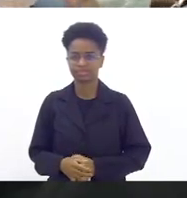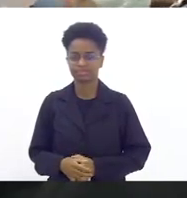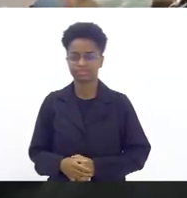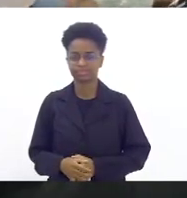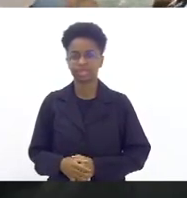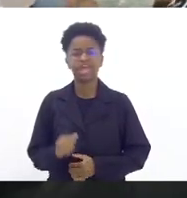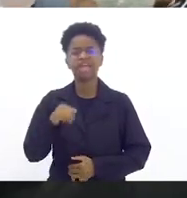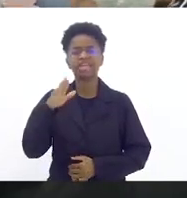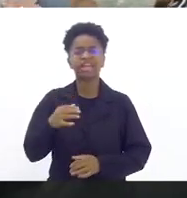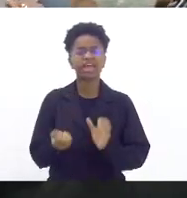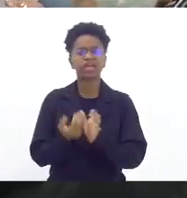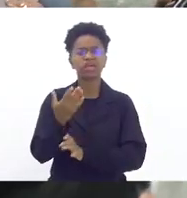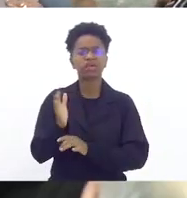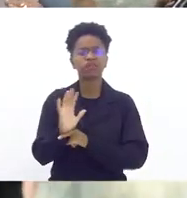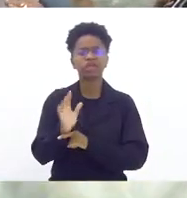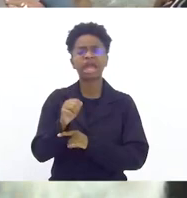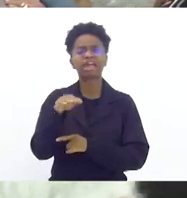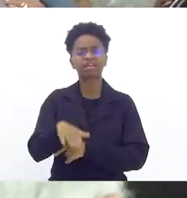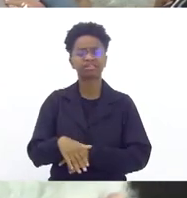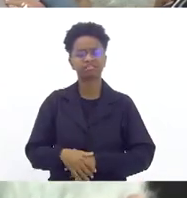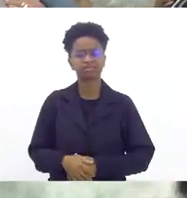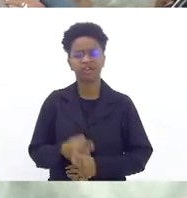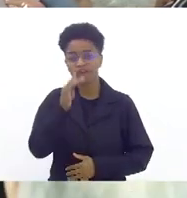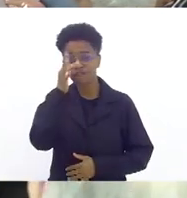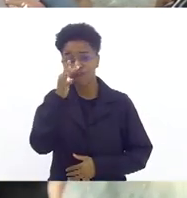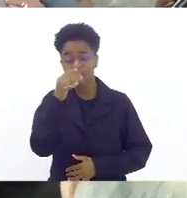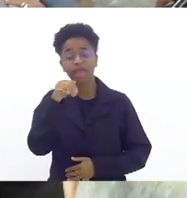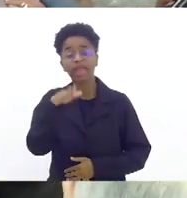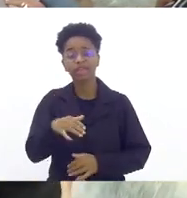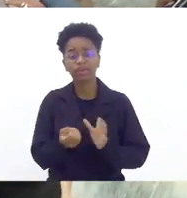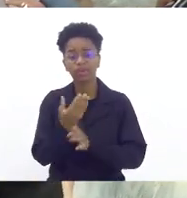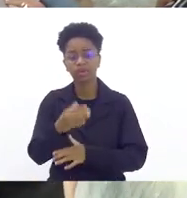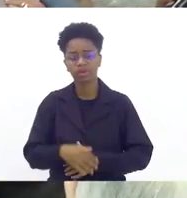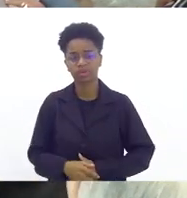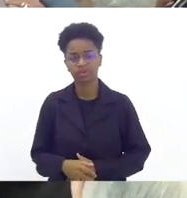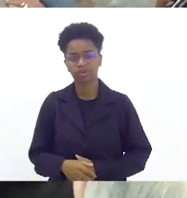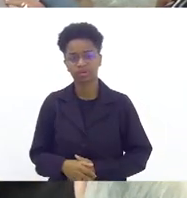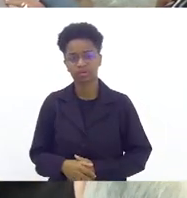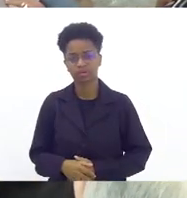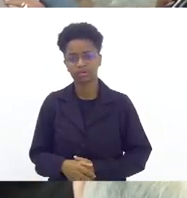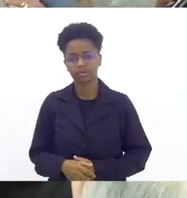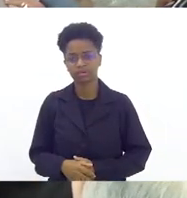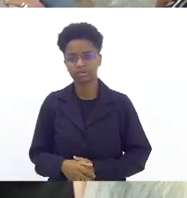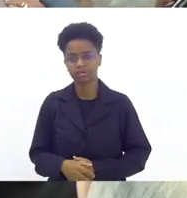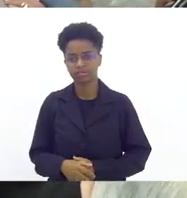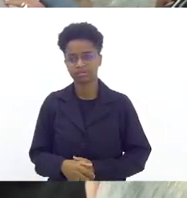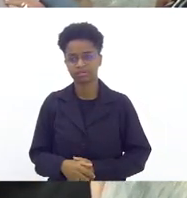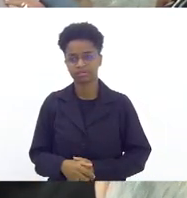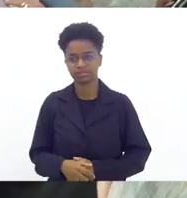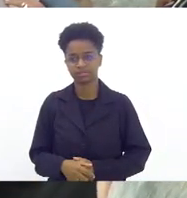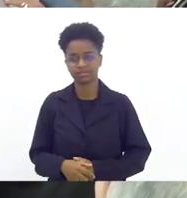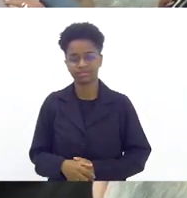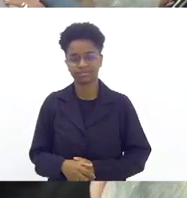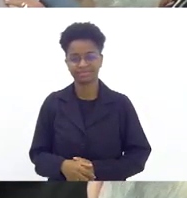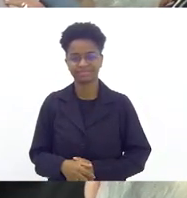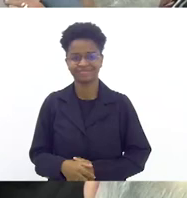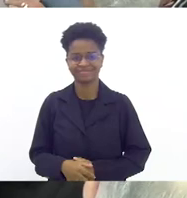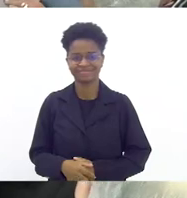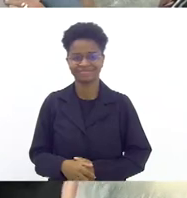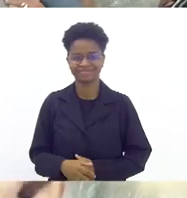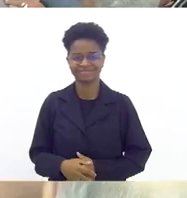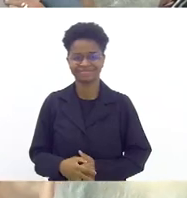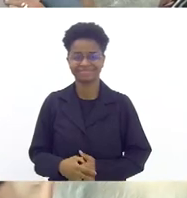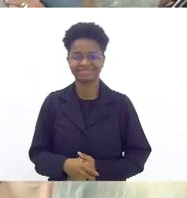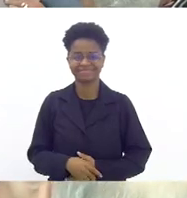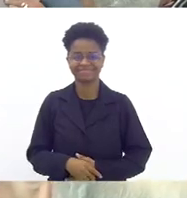Quem fez esse vídeo, Flor? Eu não esqueço das pesquisas, não mando a tela para falar sobre vocês, eu faço isso tudo. Fizemos um pequeno vídeo para